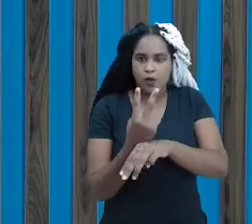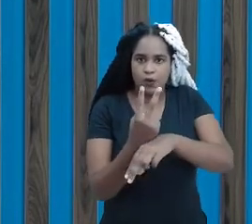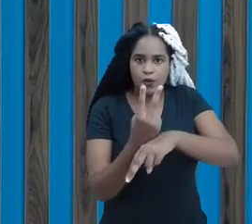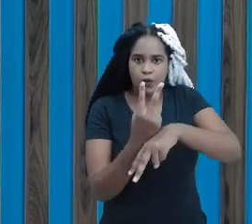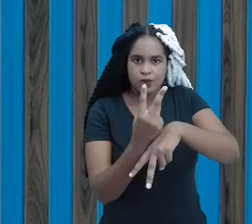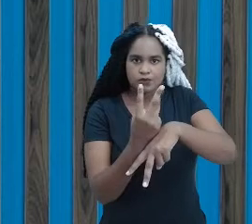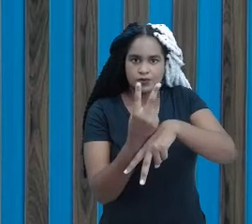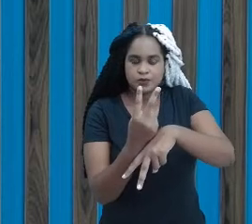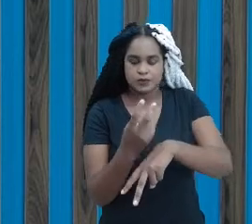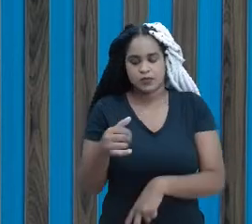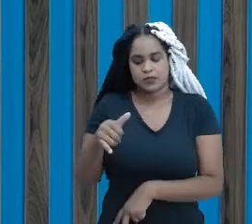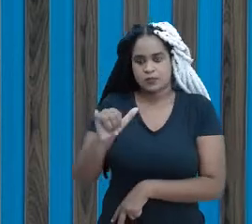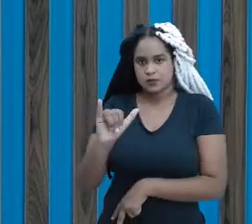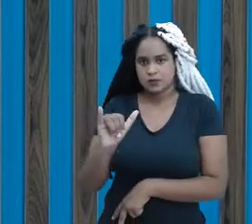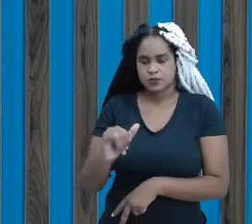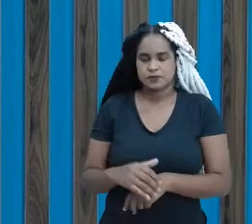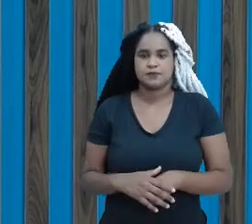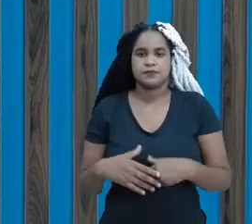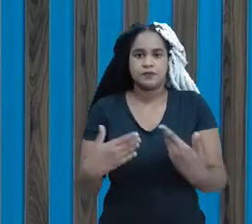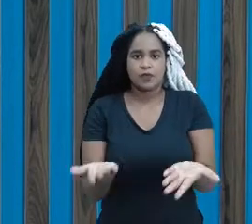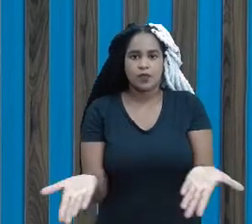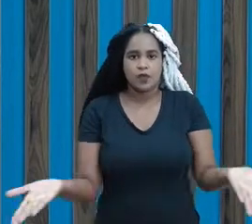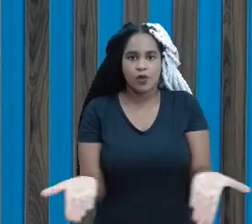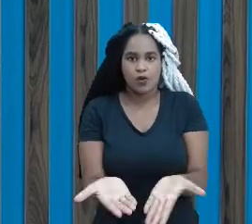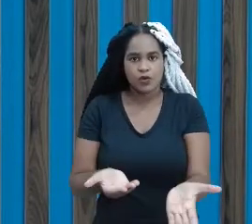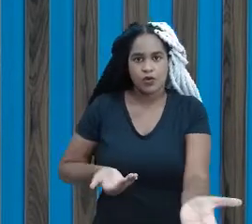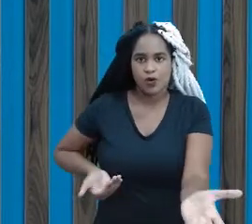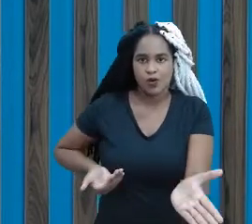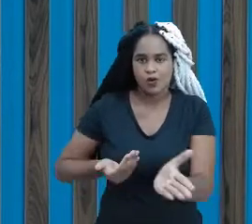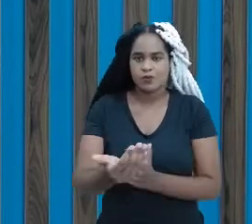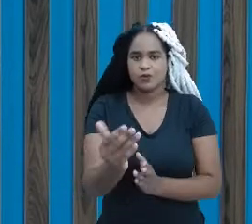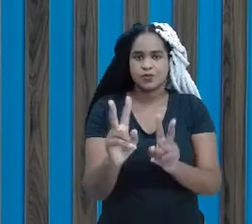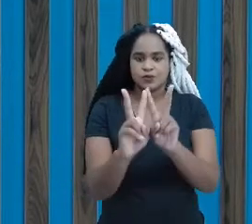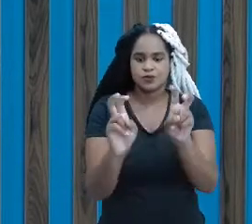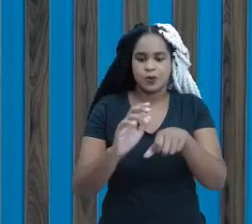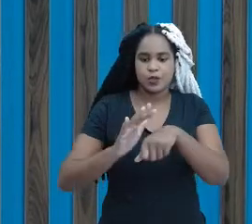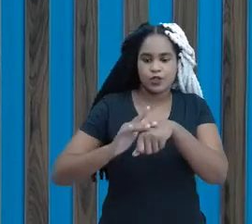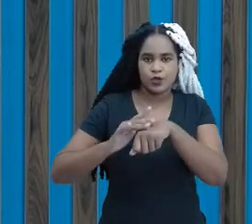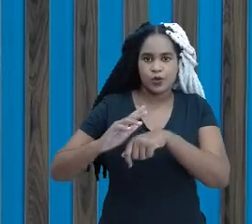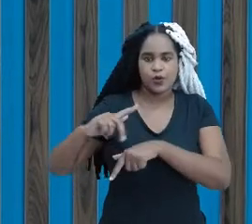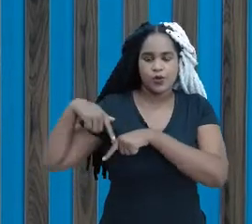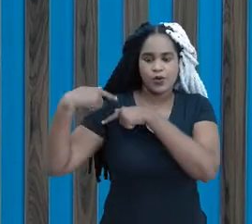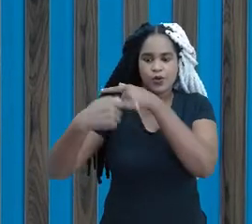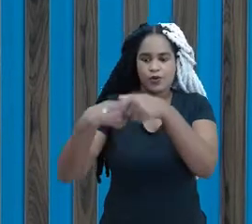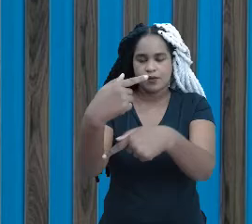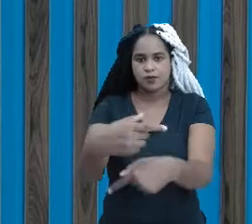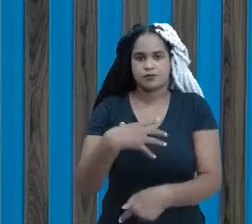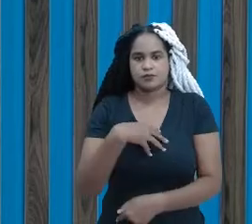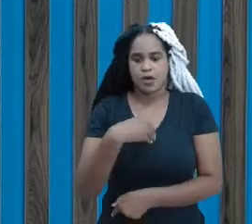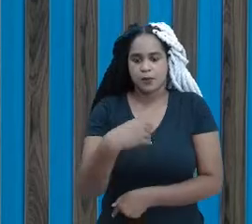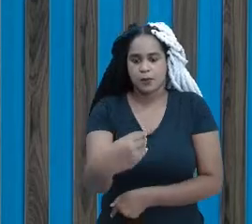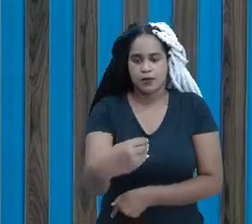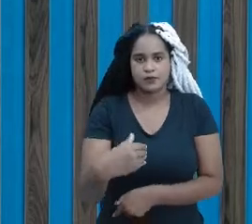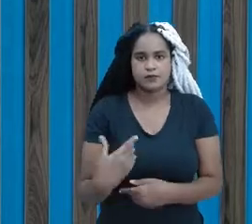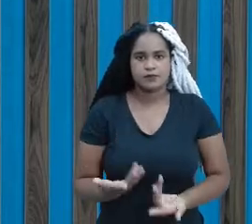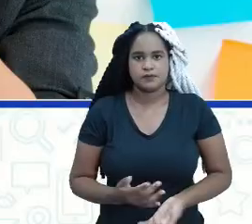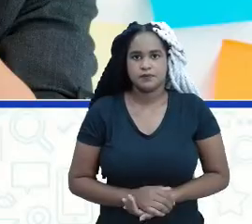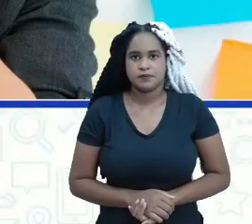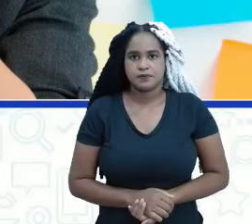hoje vamos começar aí, né? Esse iniciozinho sobre as doenças hereditárias, tá? Vamos